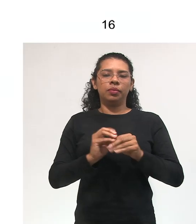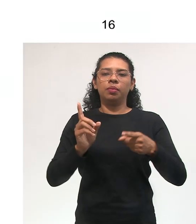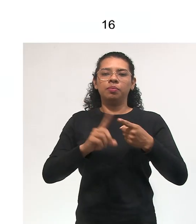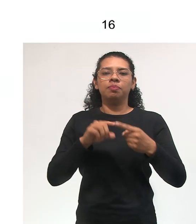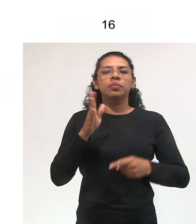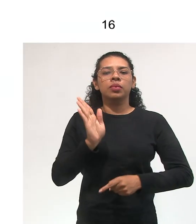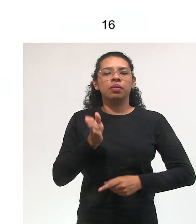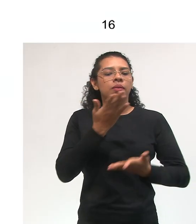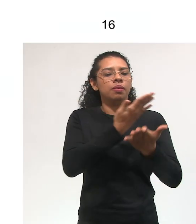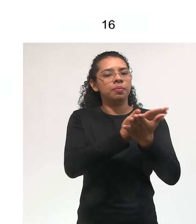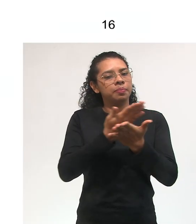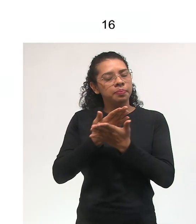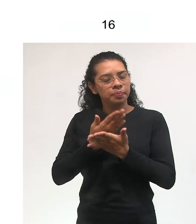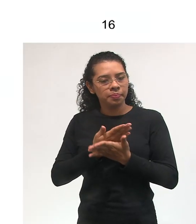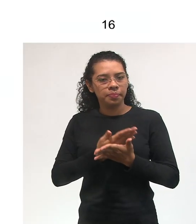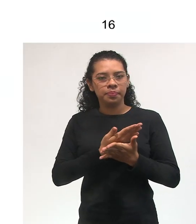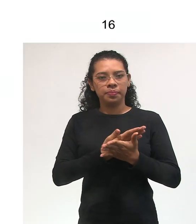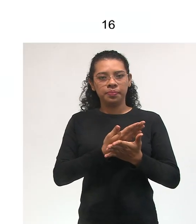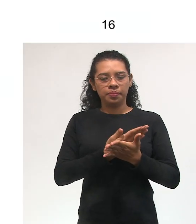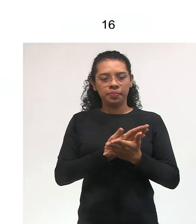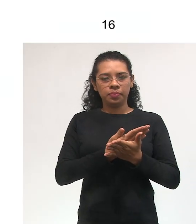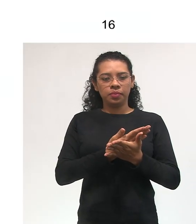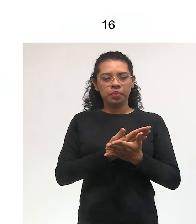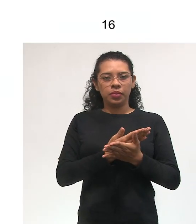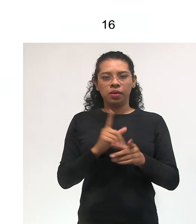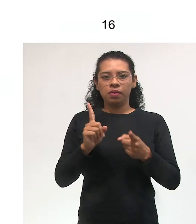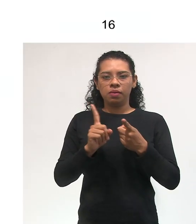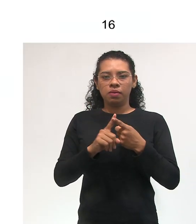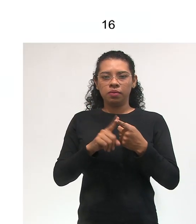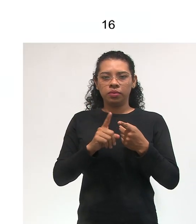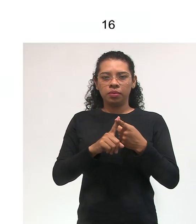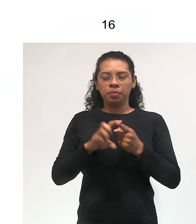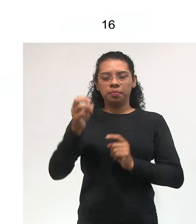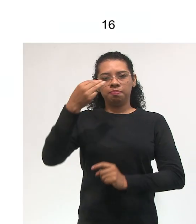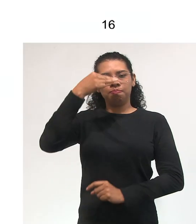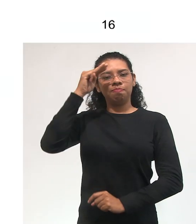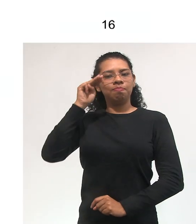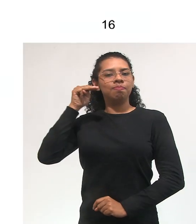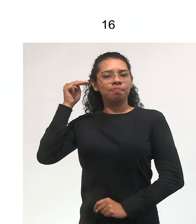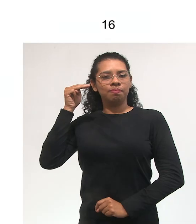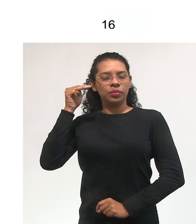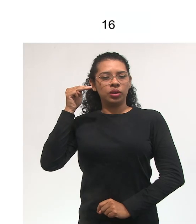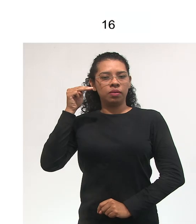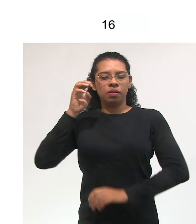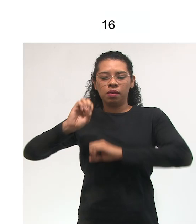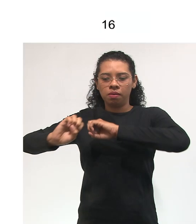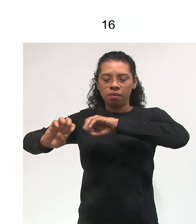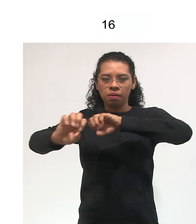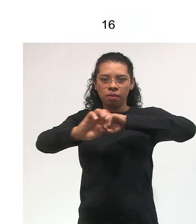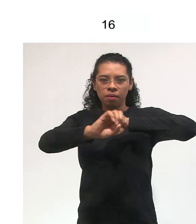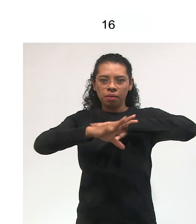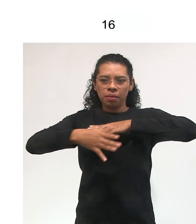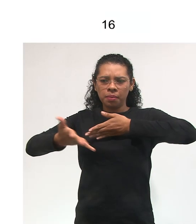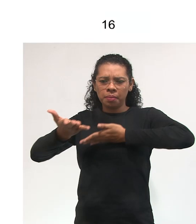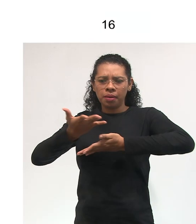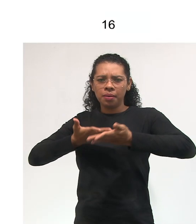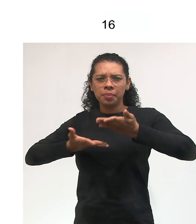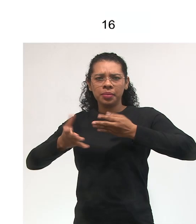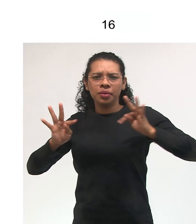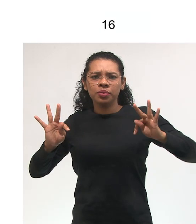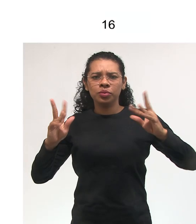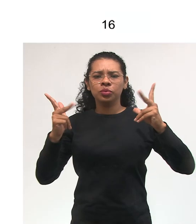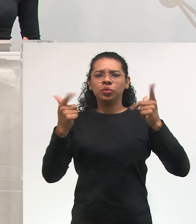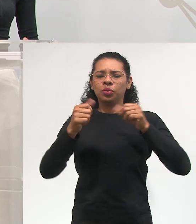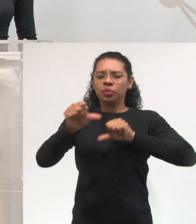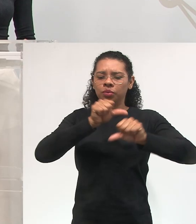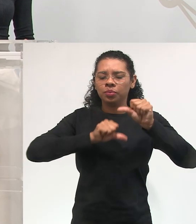que vimos no decorrer da nossa aula, que para Marx, a educação é um meio de emancipar os sujeitos,